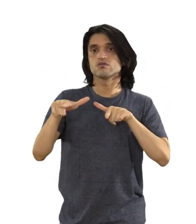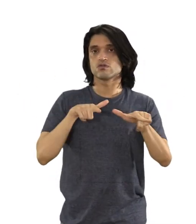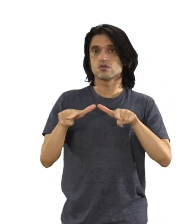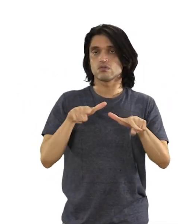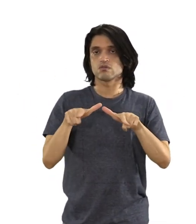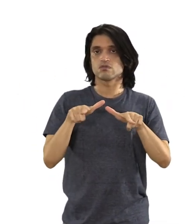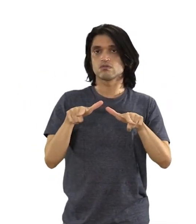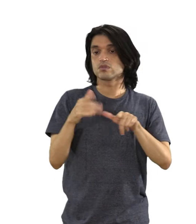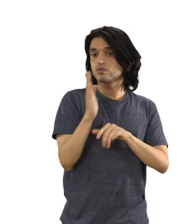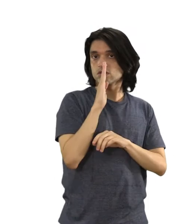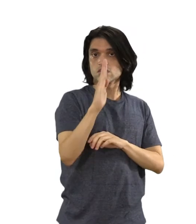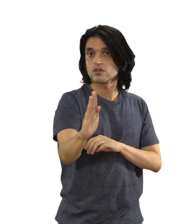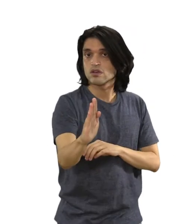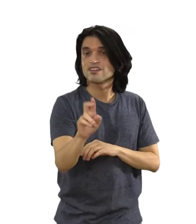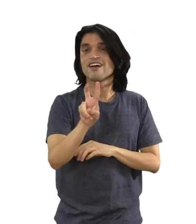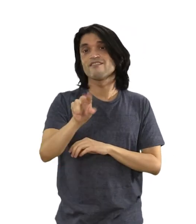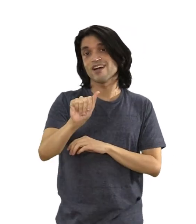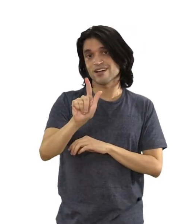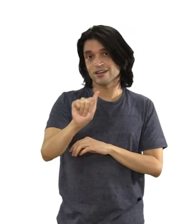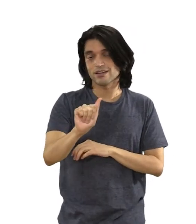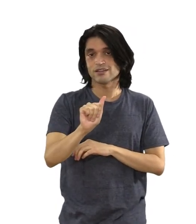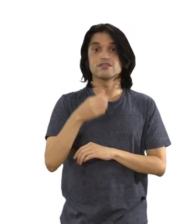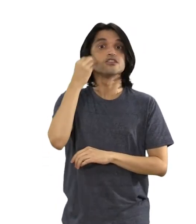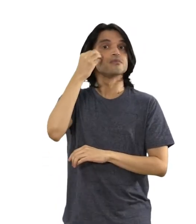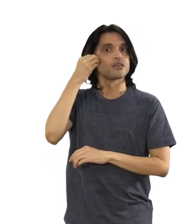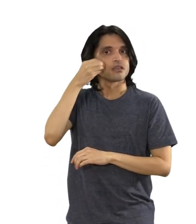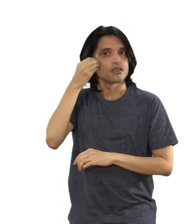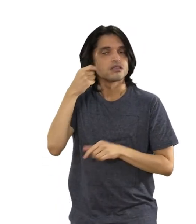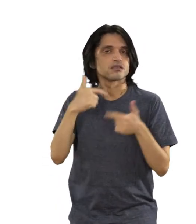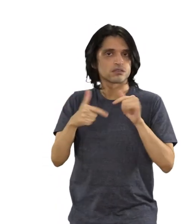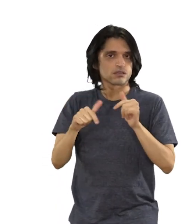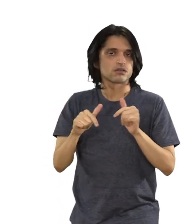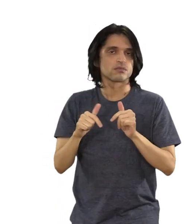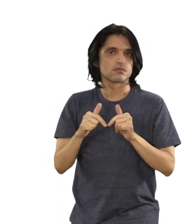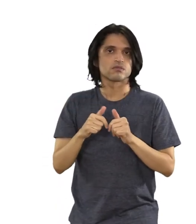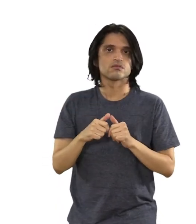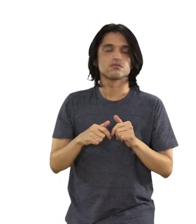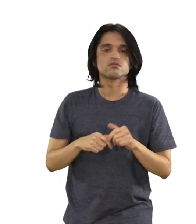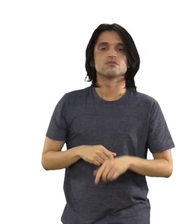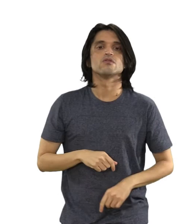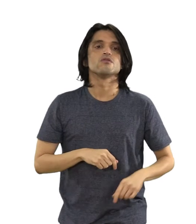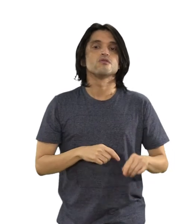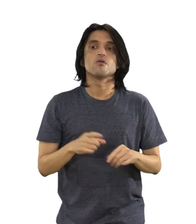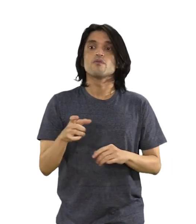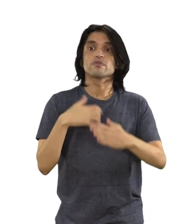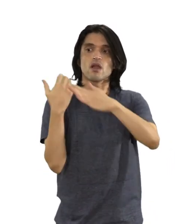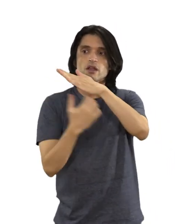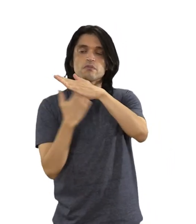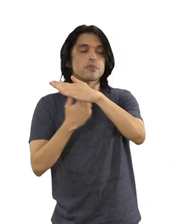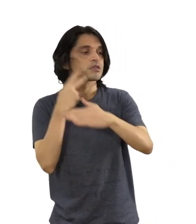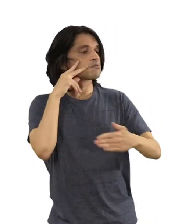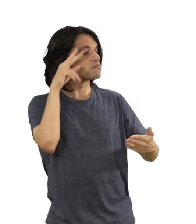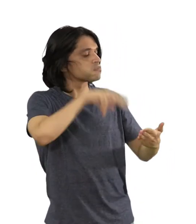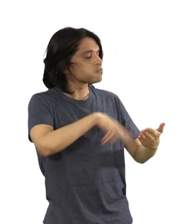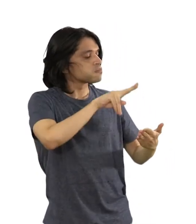em questão. Experiência de trabalho: os recrutadores consideram a mais importante.